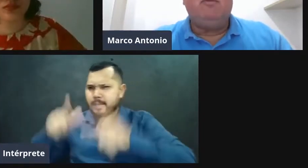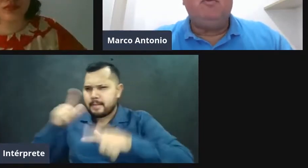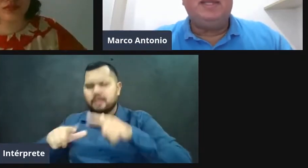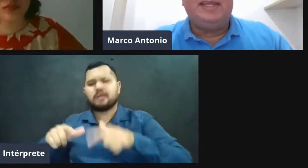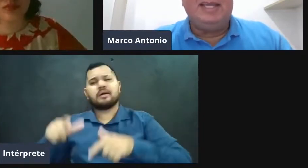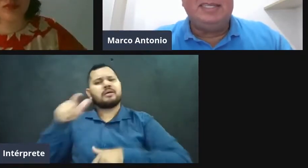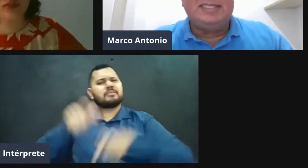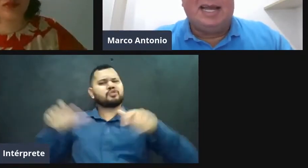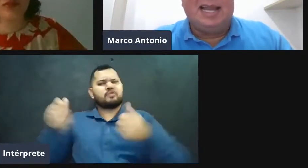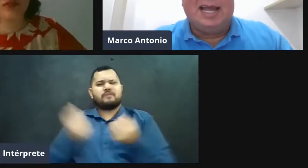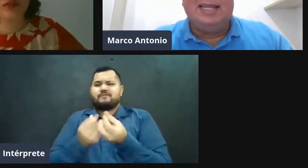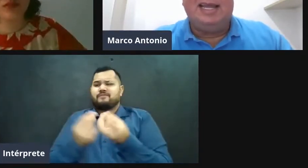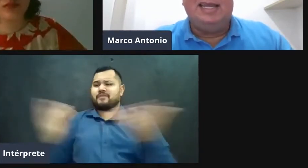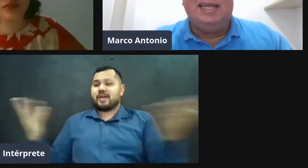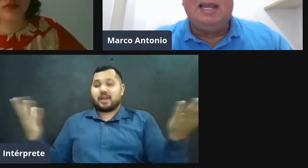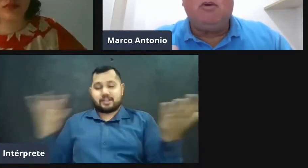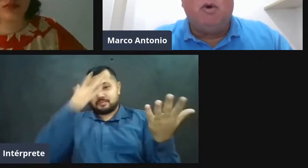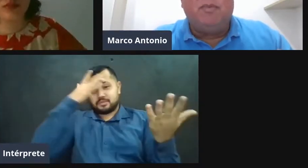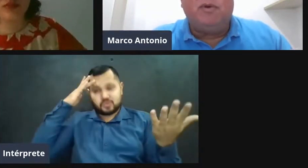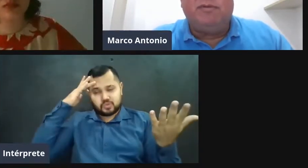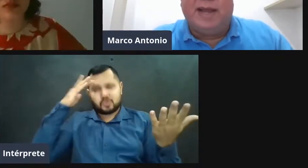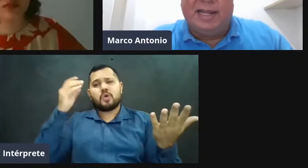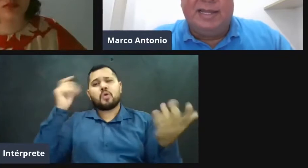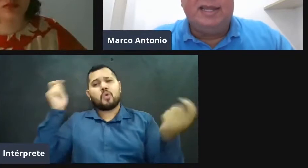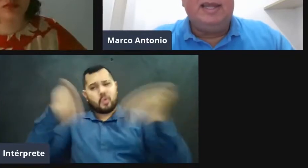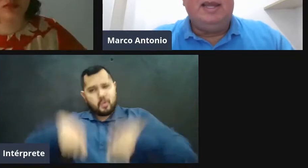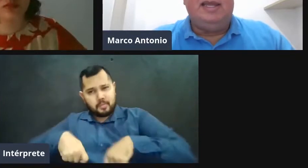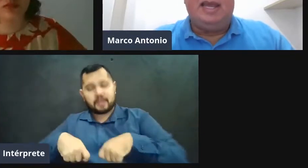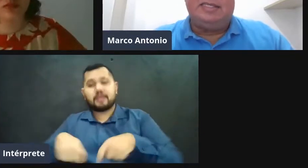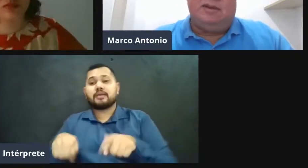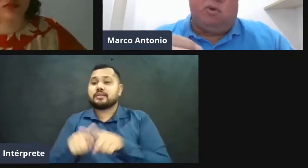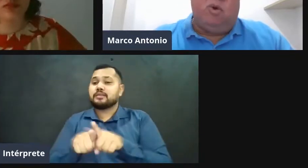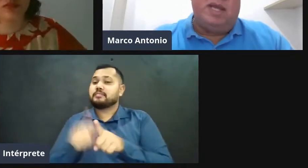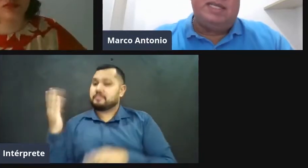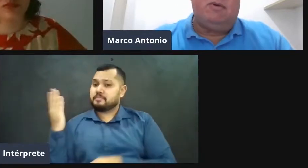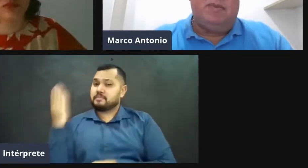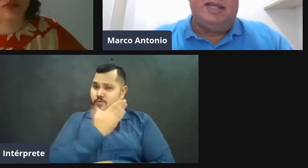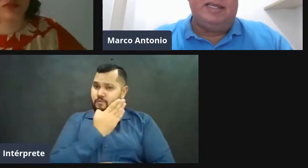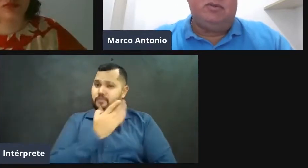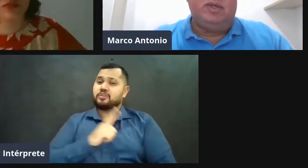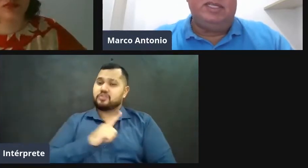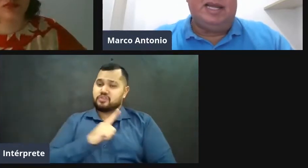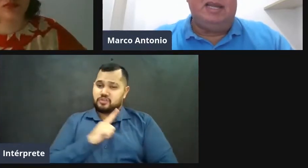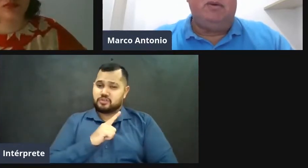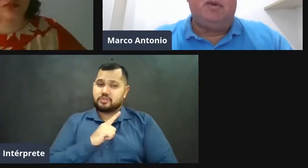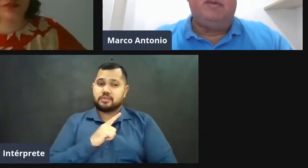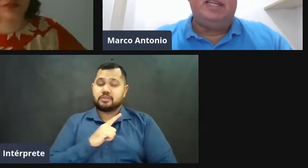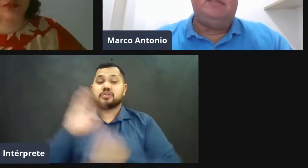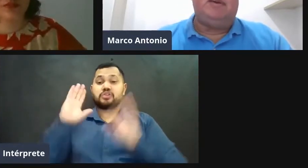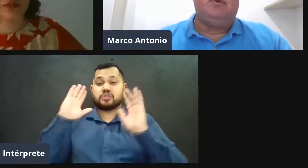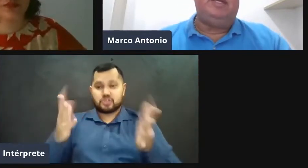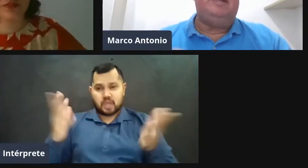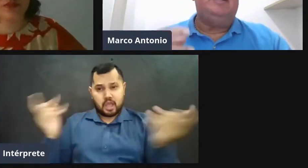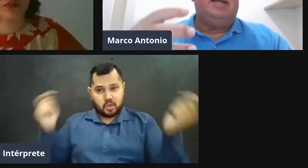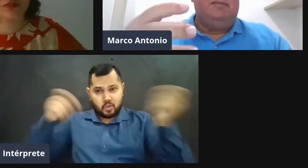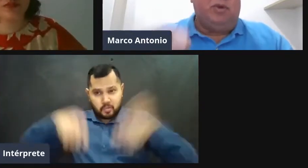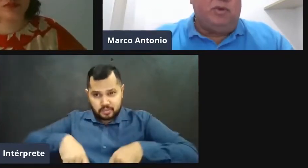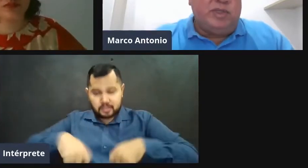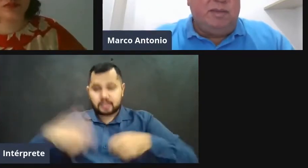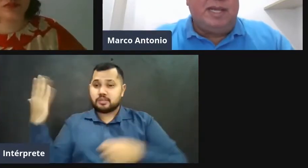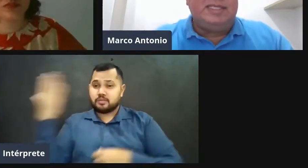qualificado, tem competência instalada e comprovada, e assim, com essa competência toda instalada e comprovada, a gente vai